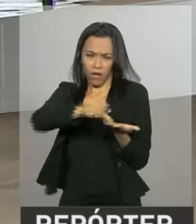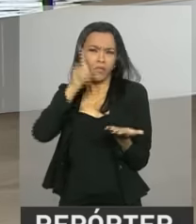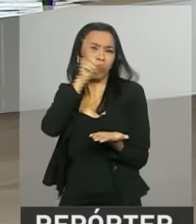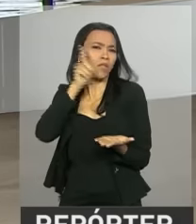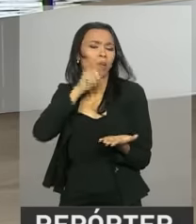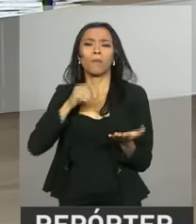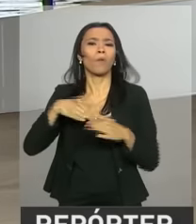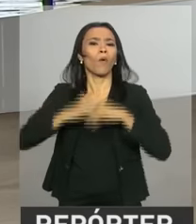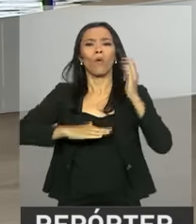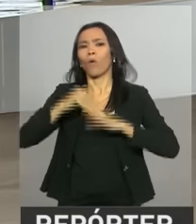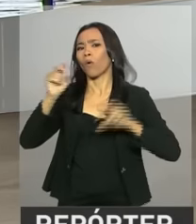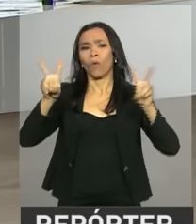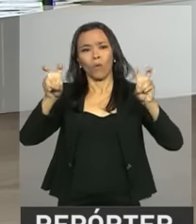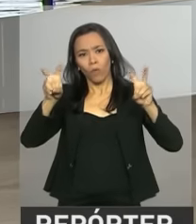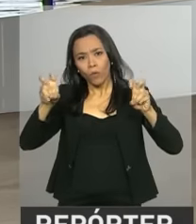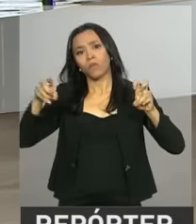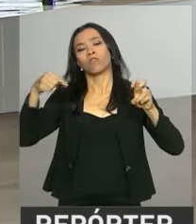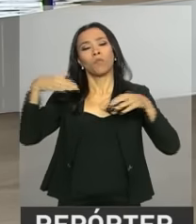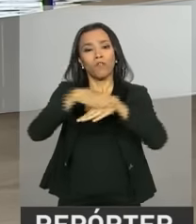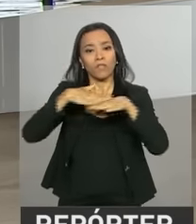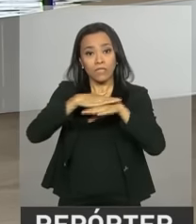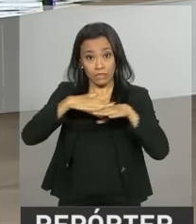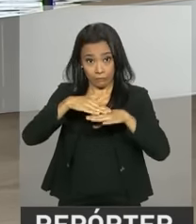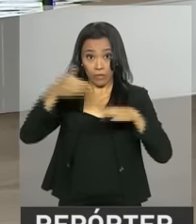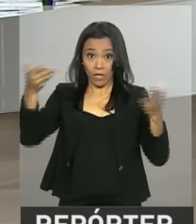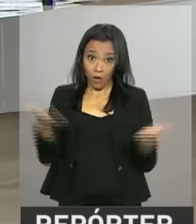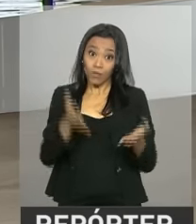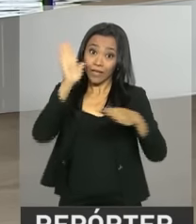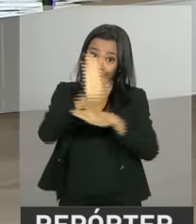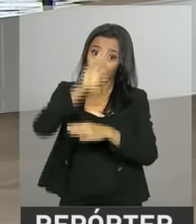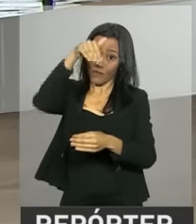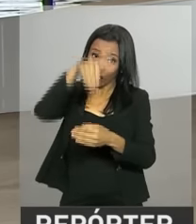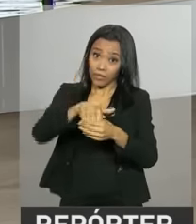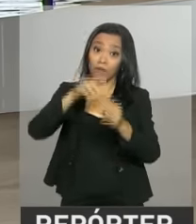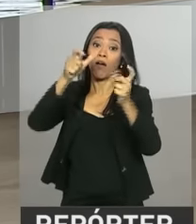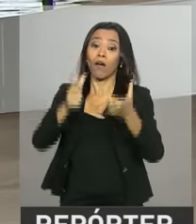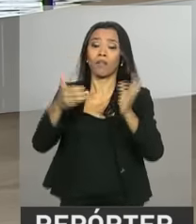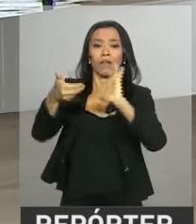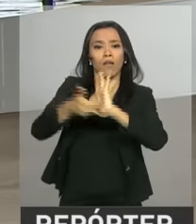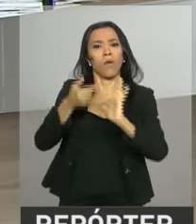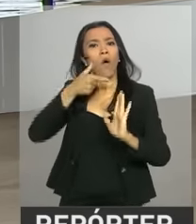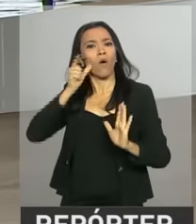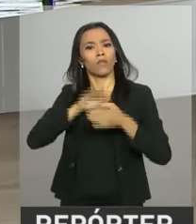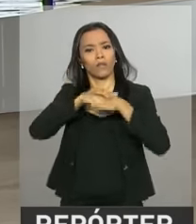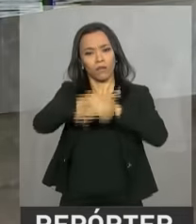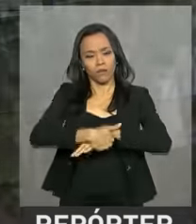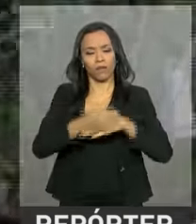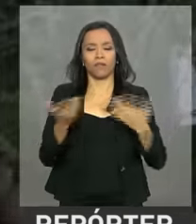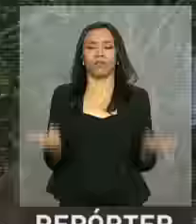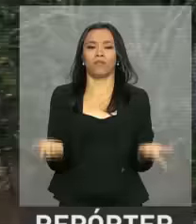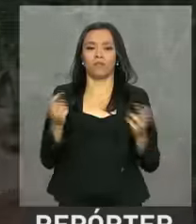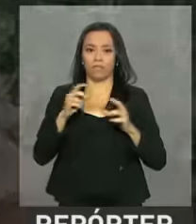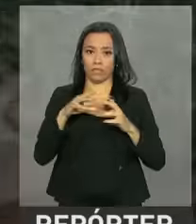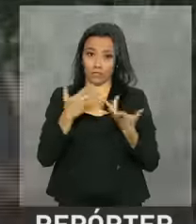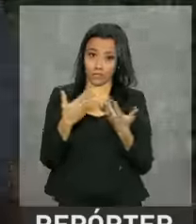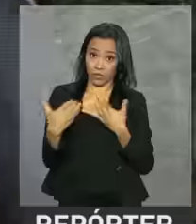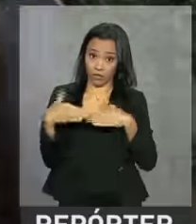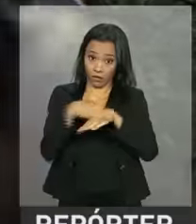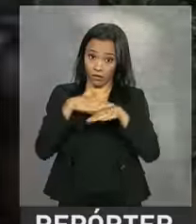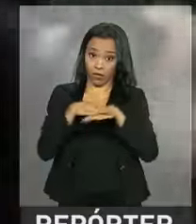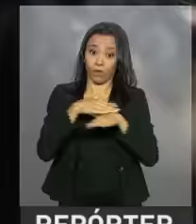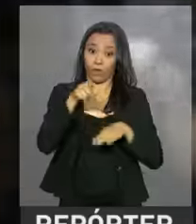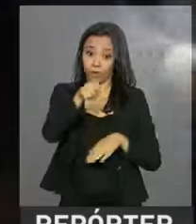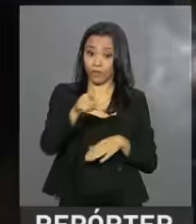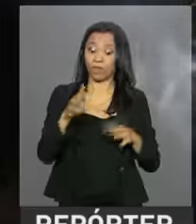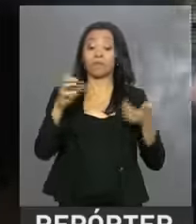votação em segundo turno na na Câmara que está prevista para hoje à tarde essa reunião foi ontem à noite na residência oficial do presidente da Câmara